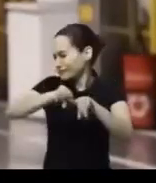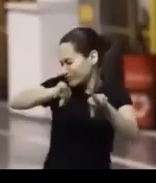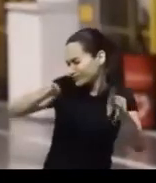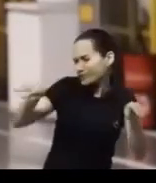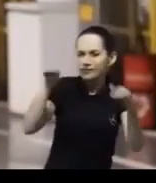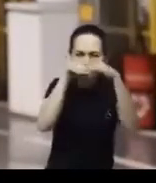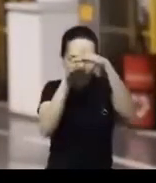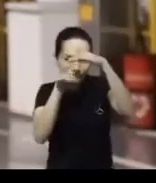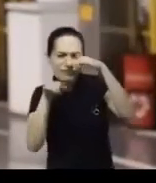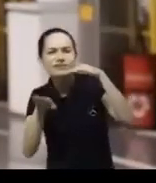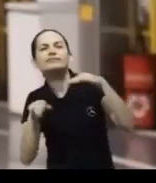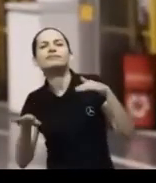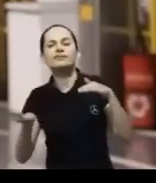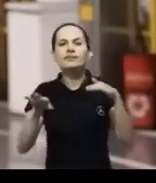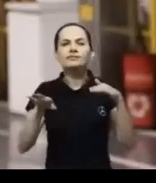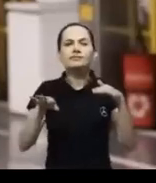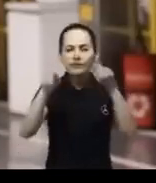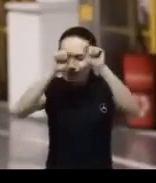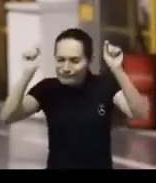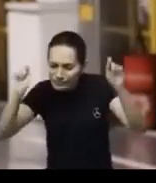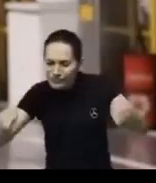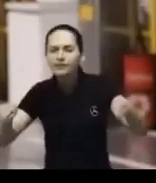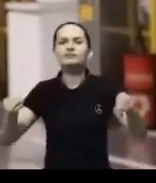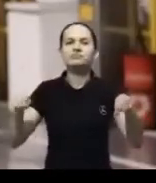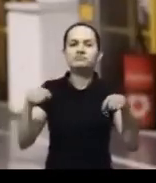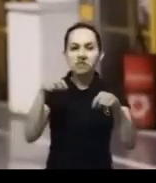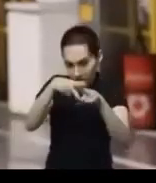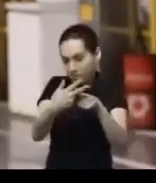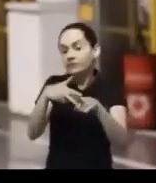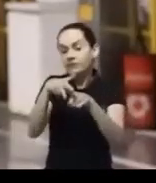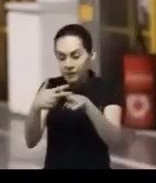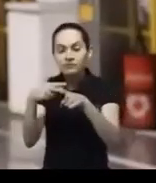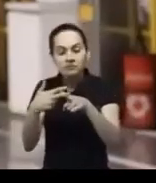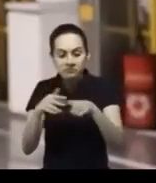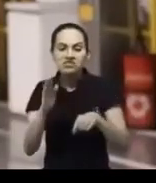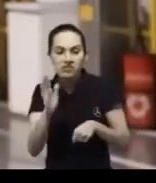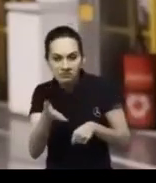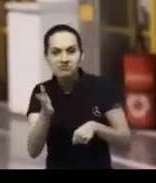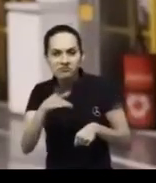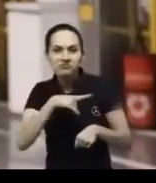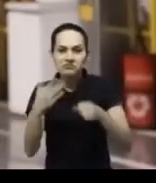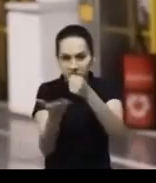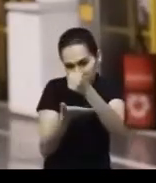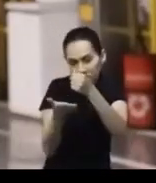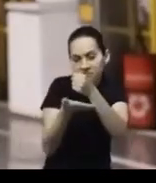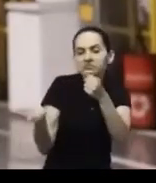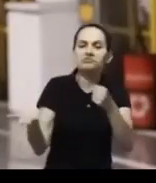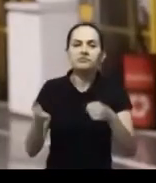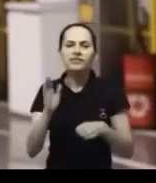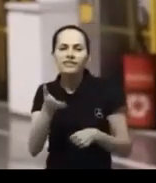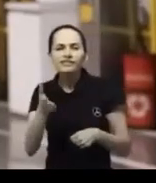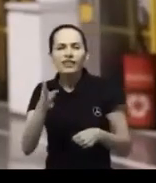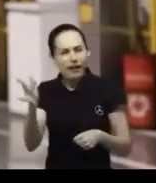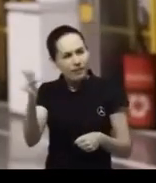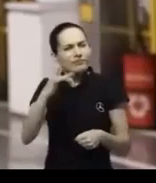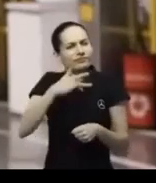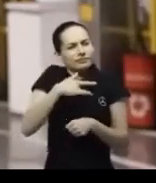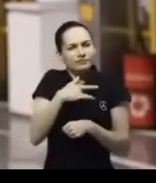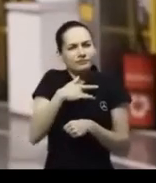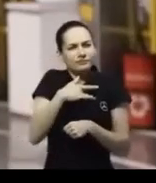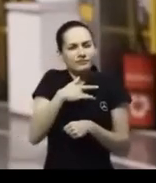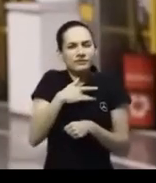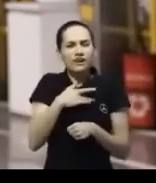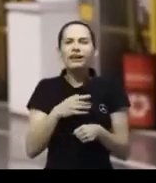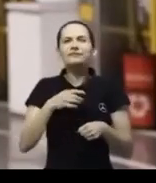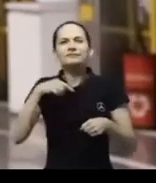estoque, eu vi muito sobre os processos de produção, sobre as ferramentas, já tive uma base. E aí eu já era uma coisa que eu já era apaixonada. E